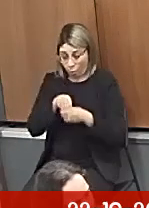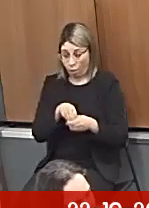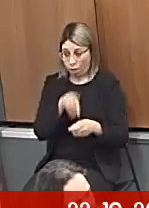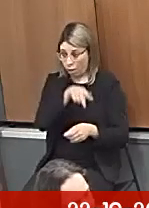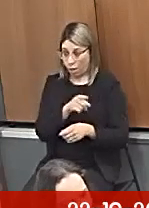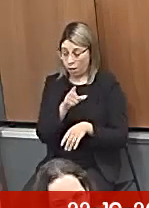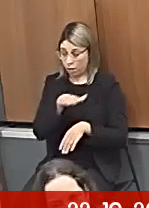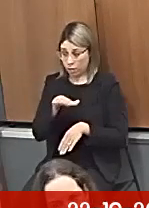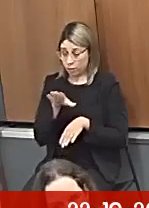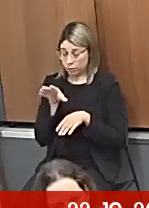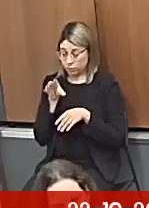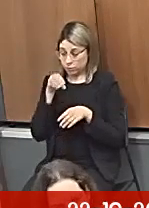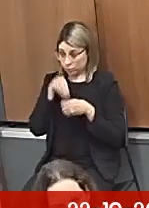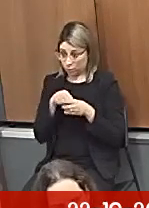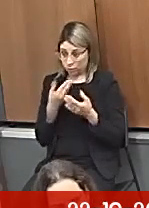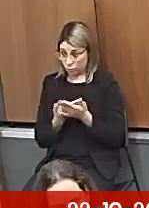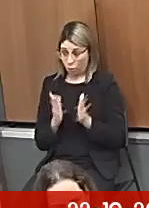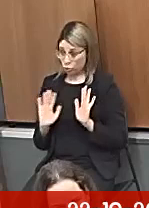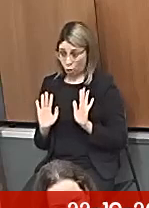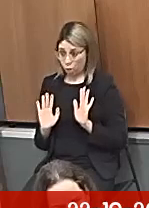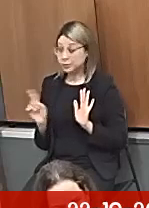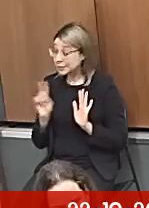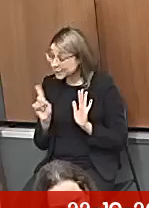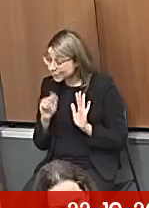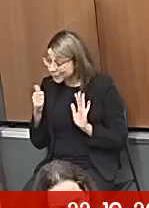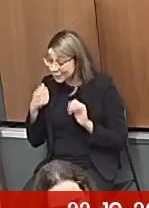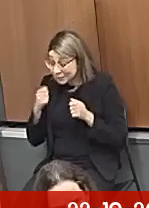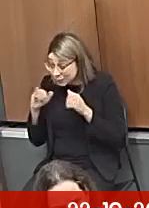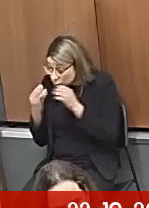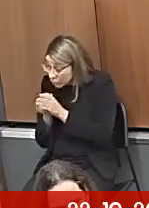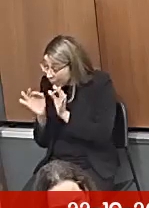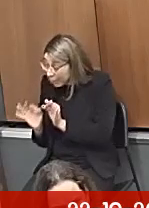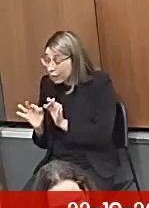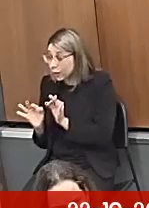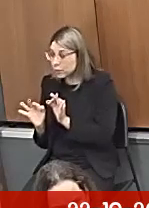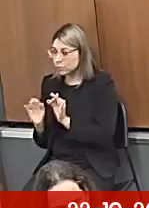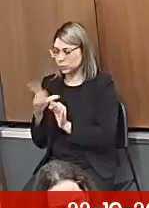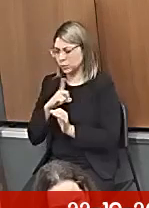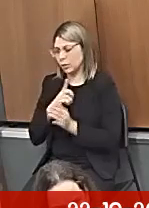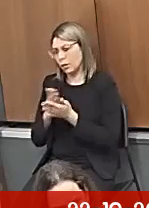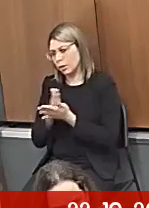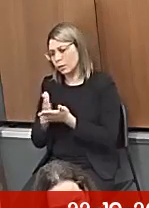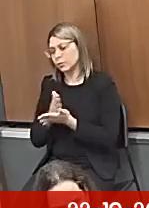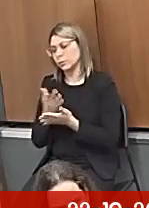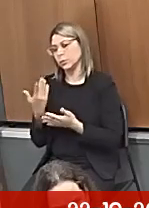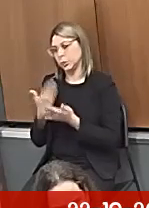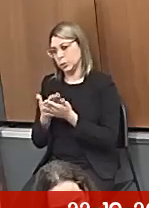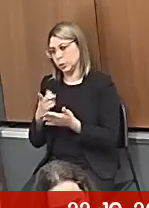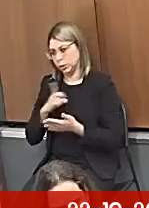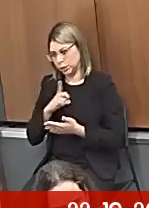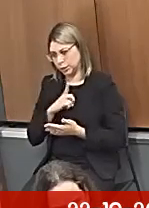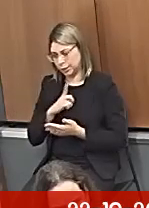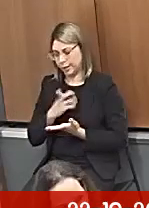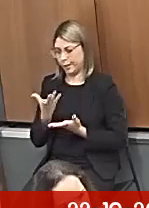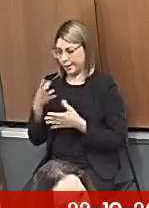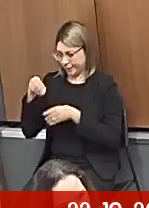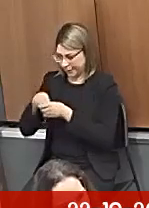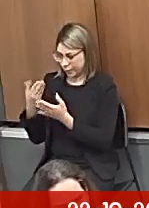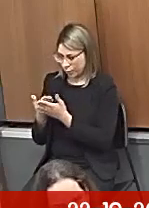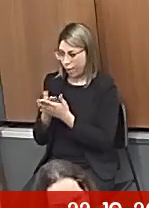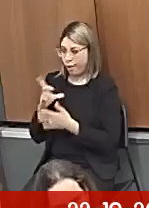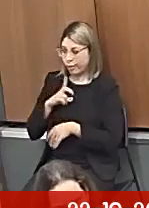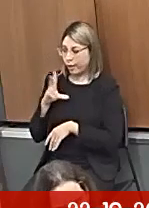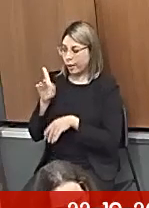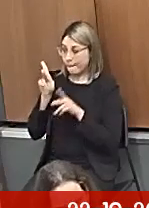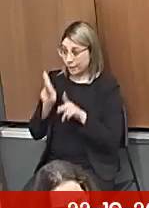ser incluída. Então, muitas vezes, eu tenho crianças que estão numa escola, que elas têm lá um monitor despreparado, muitas vezes